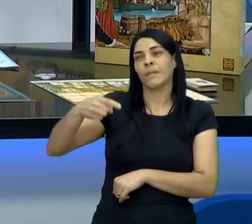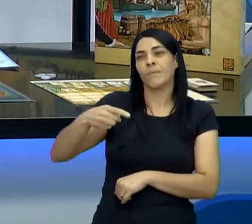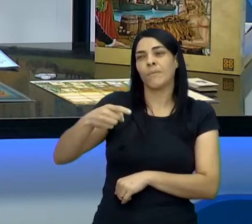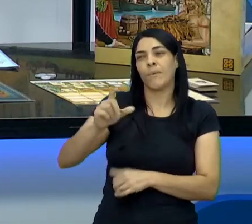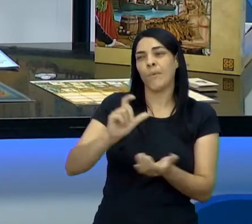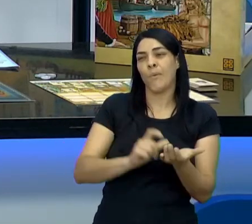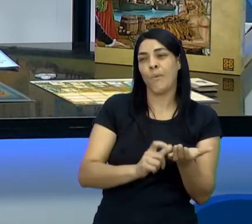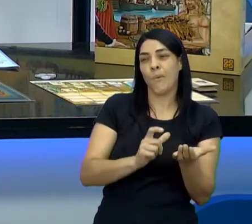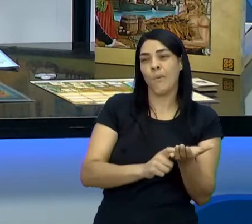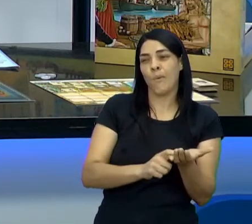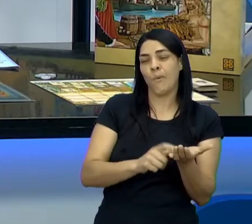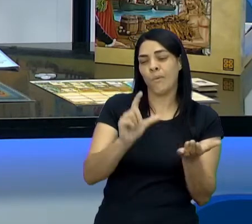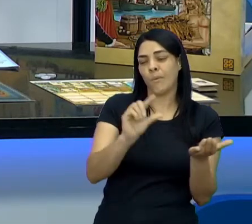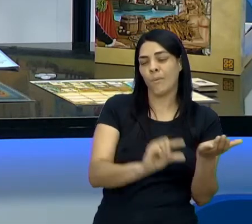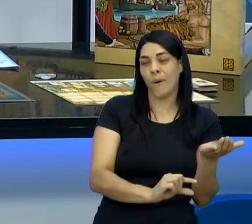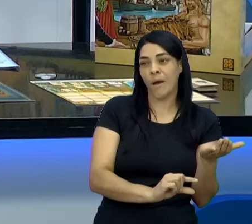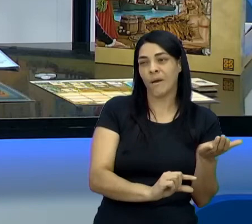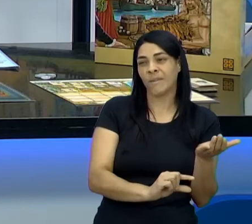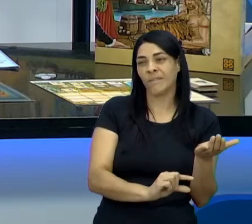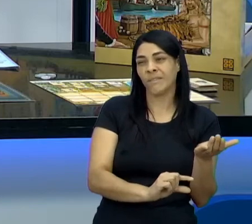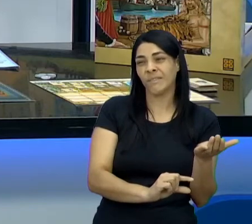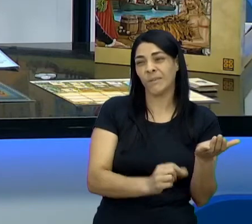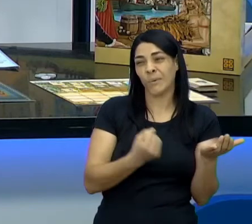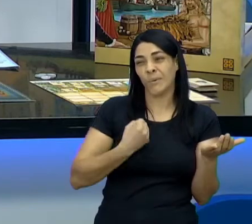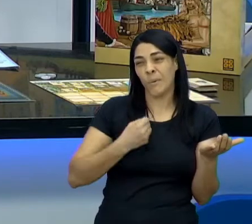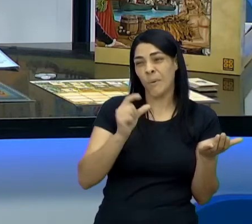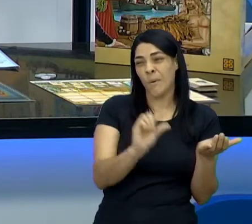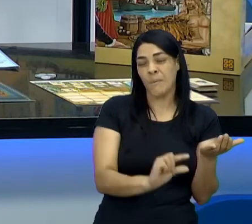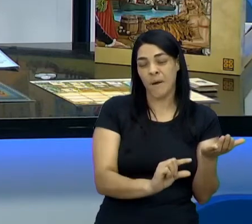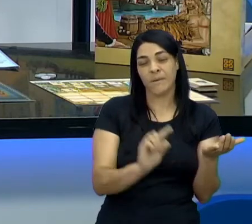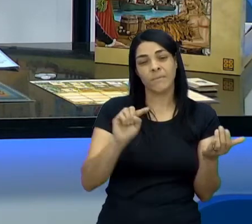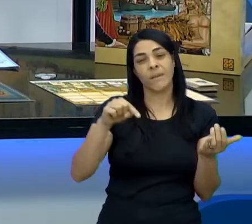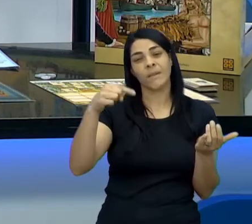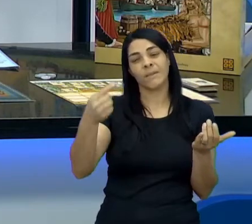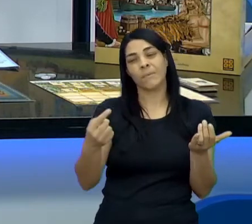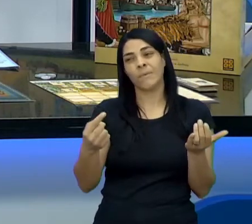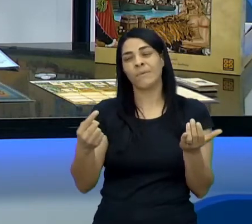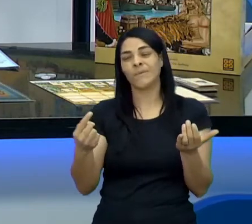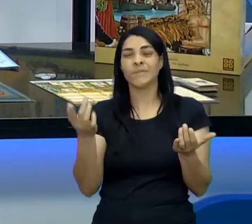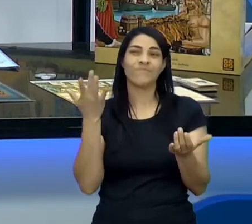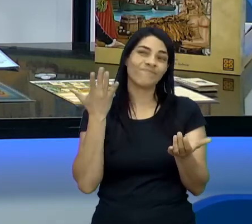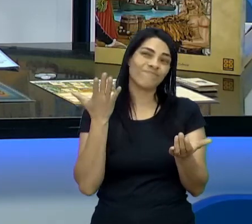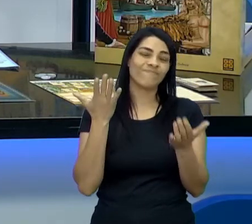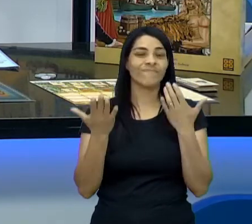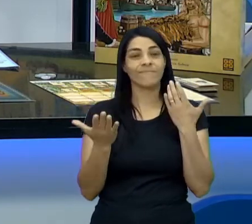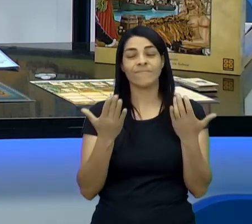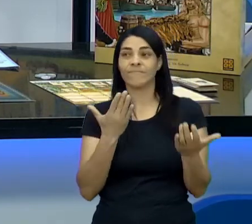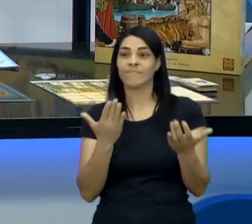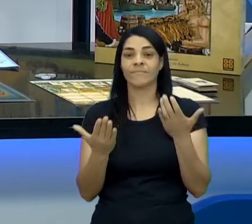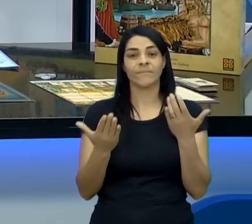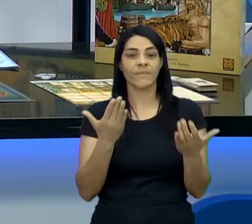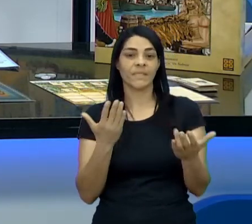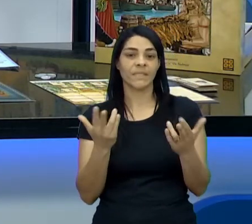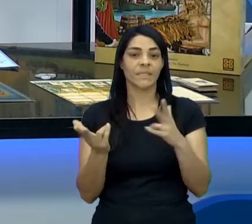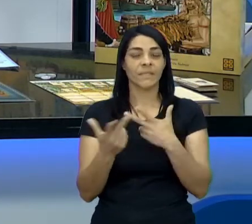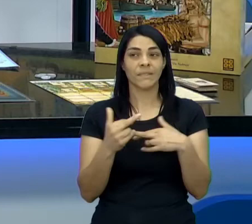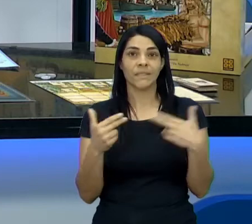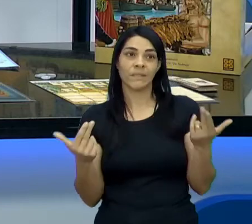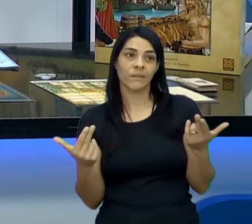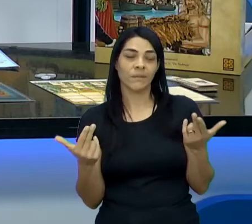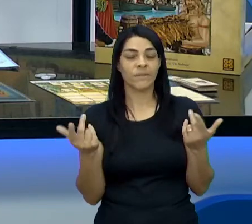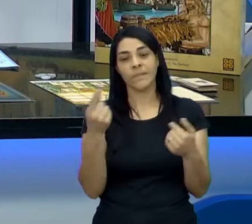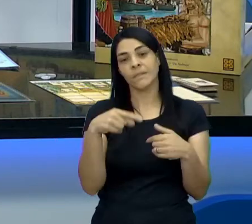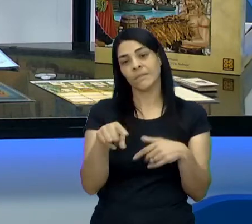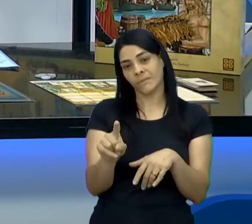que eu me garanto, pego uma peça que não é tão boa agora para depois pegar uma peça primeiro? Então é um elemento de